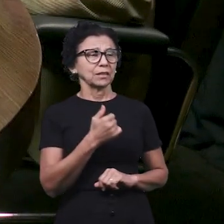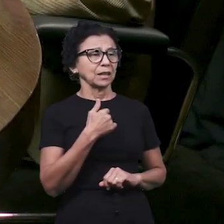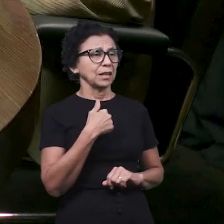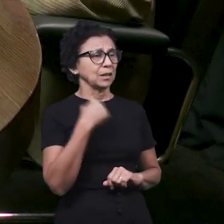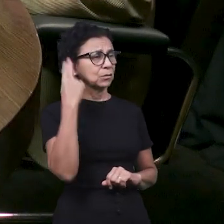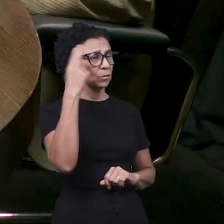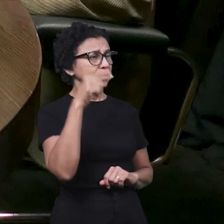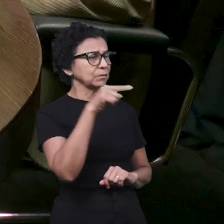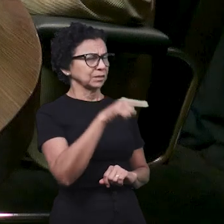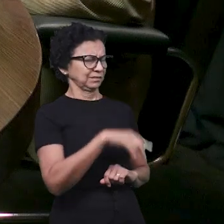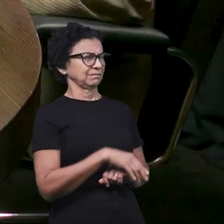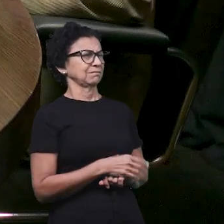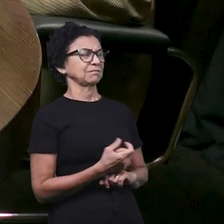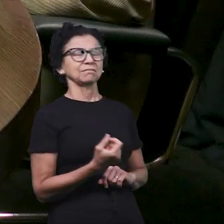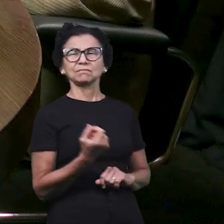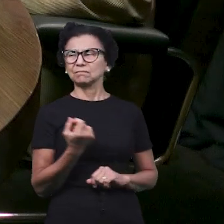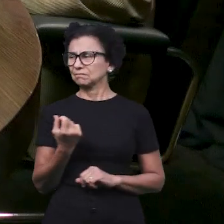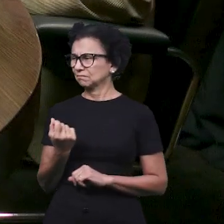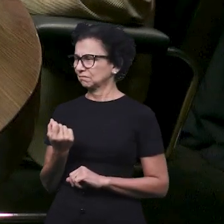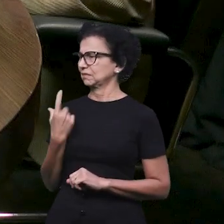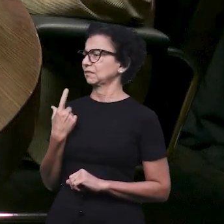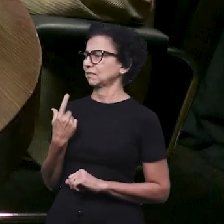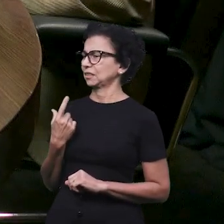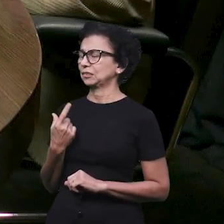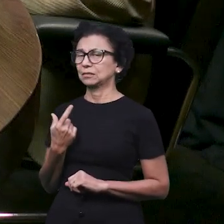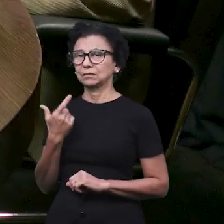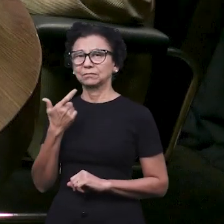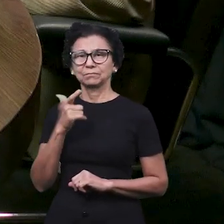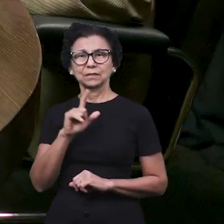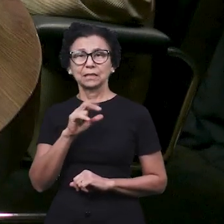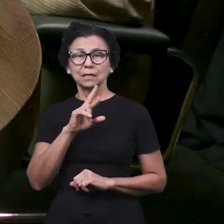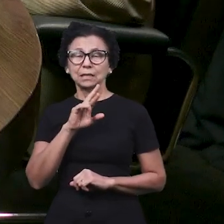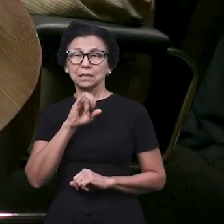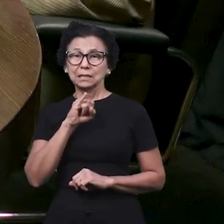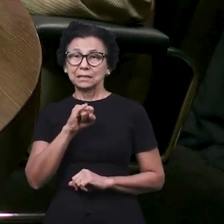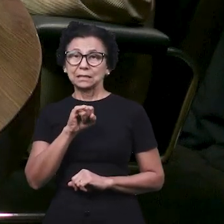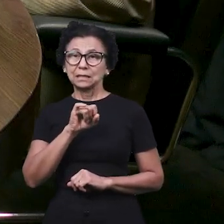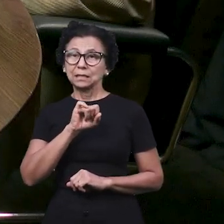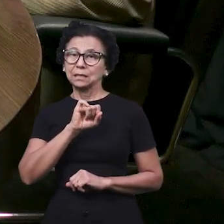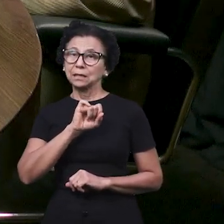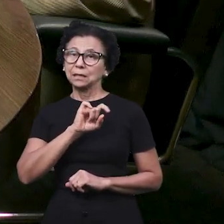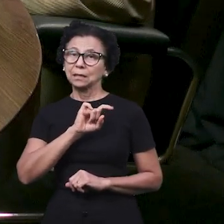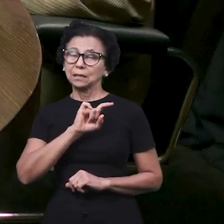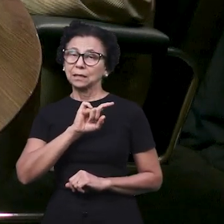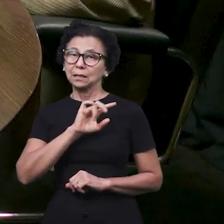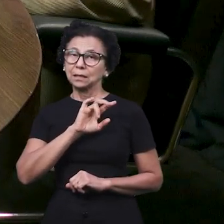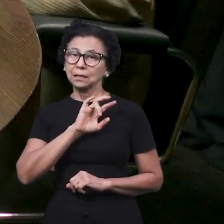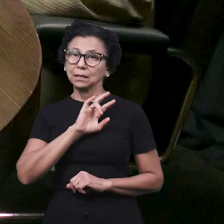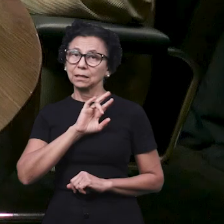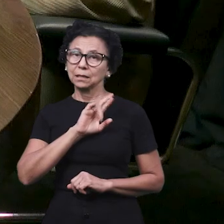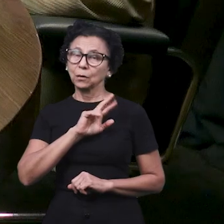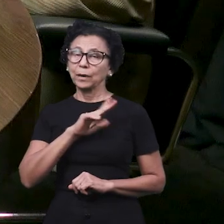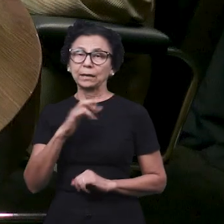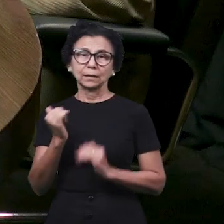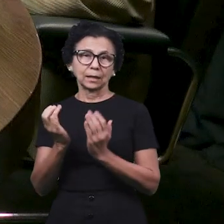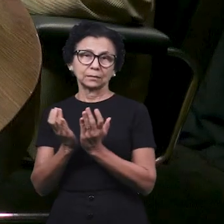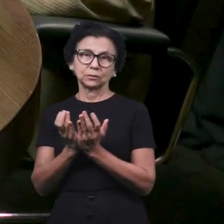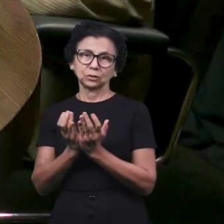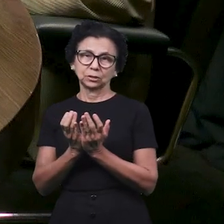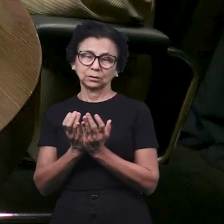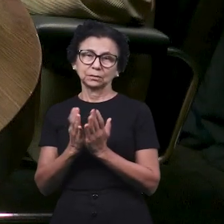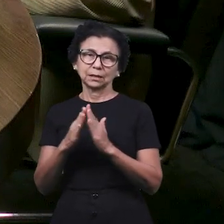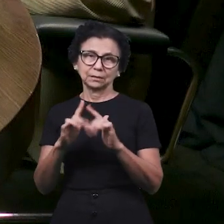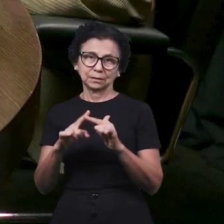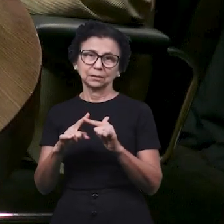há essa comum união, essa comunhão no Senhor, o Senhor revela, o Senhor mostra, e ambos vão